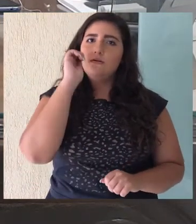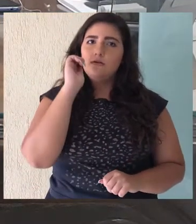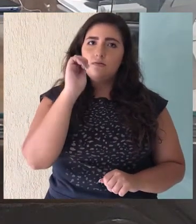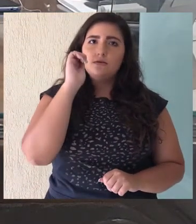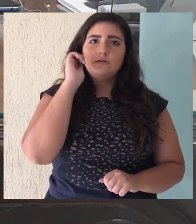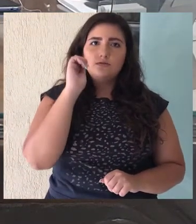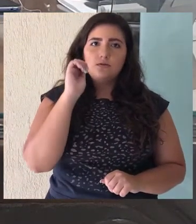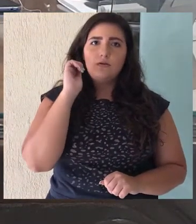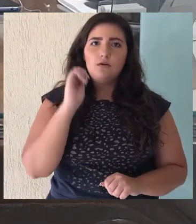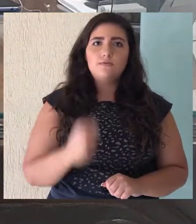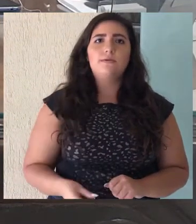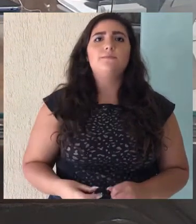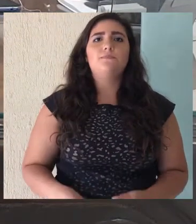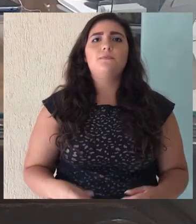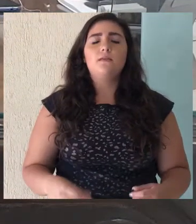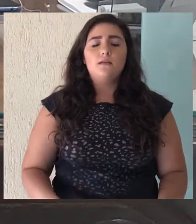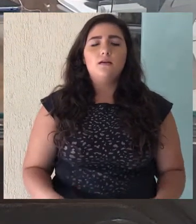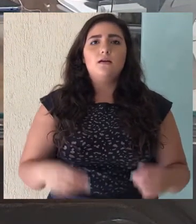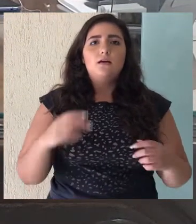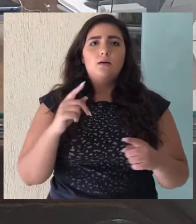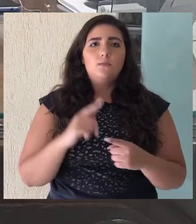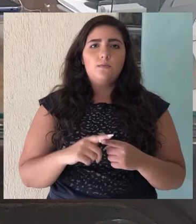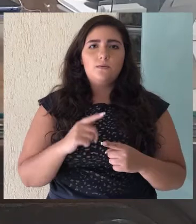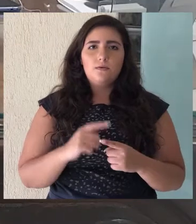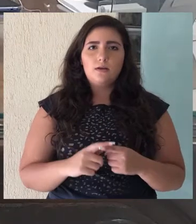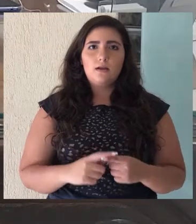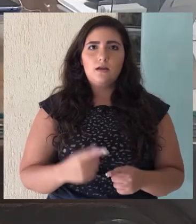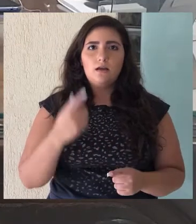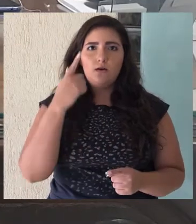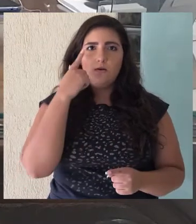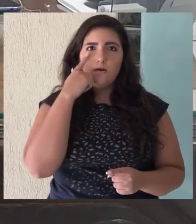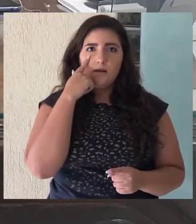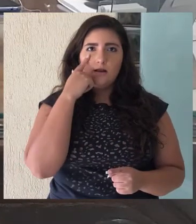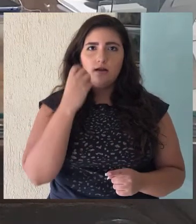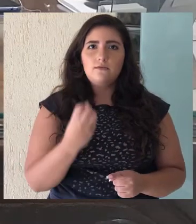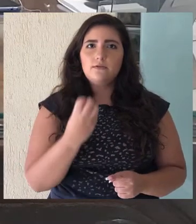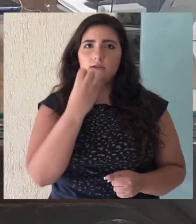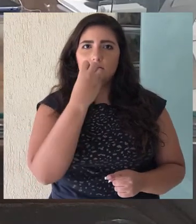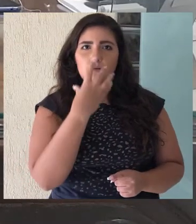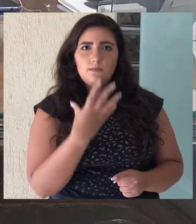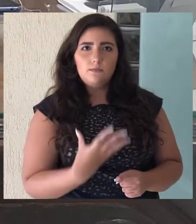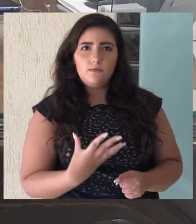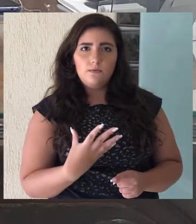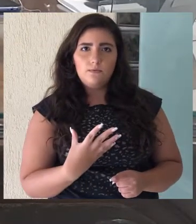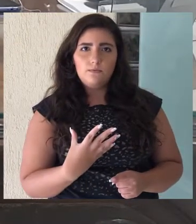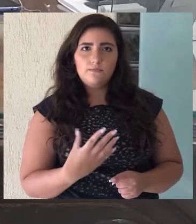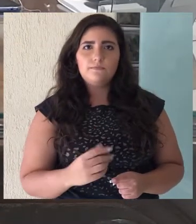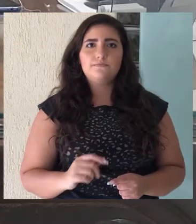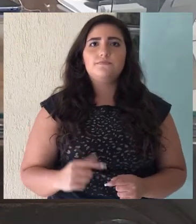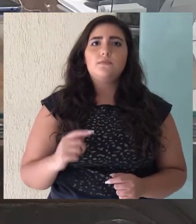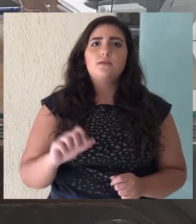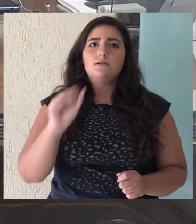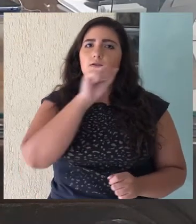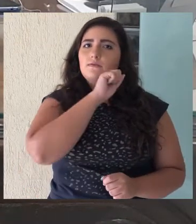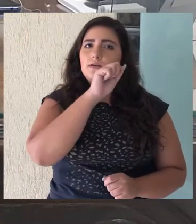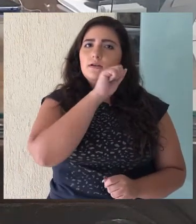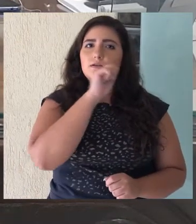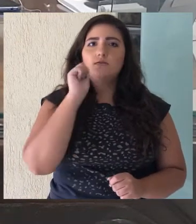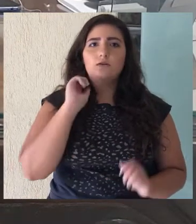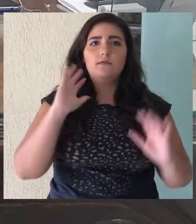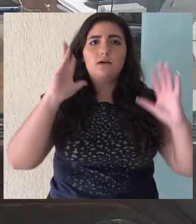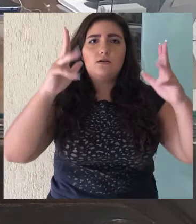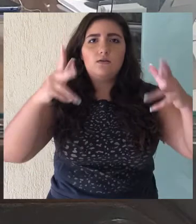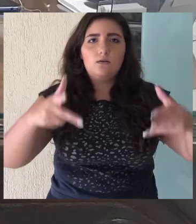bucal. Dessa forma, você consegue padronizar a escovação, ou seja, você vai escovar todas as partes